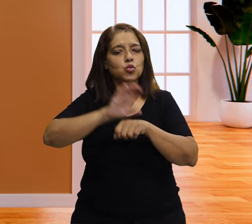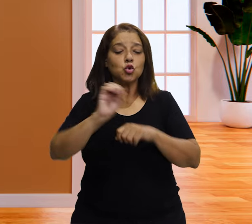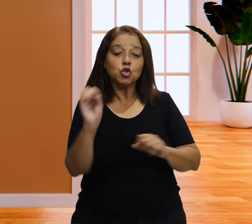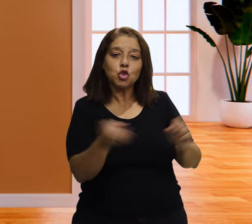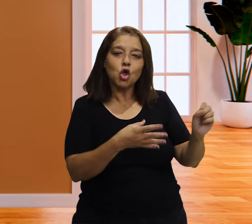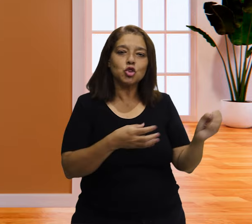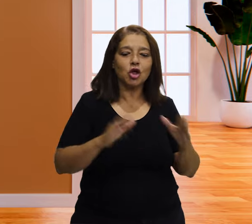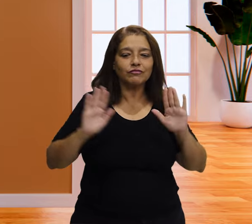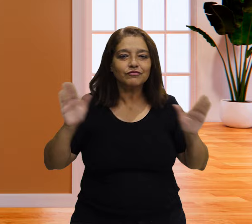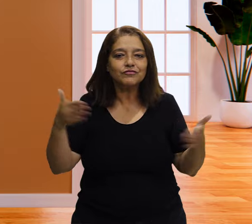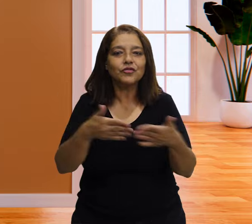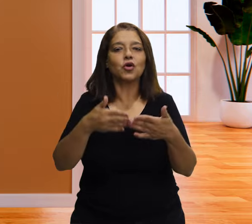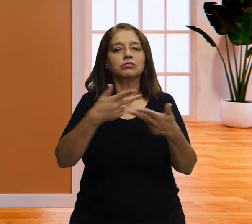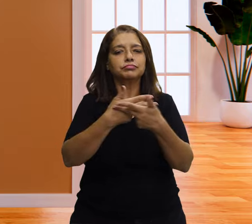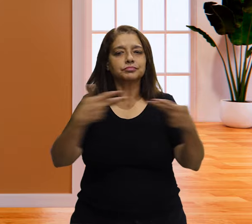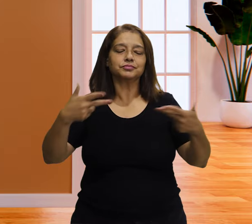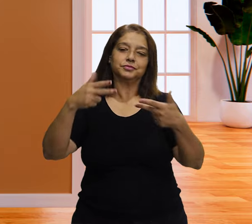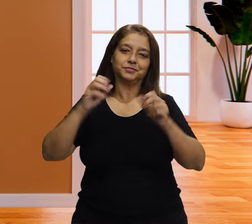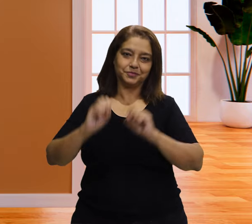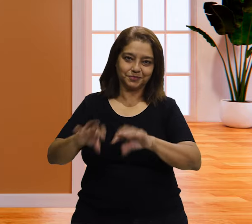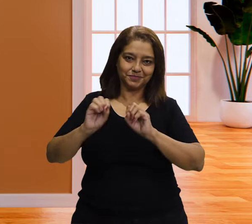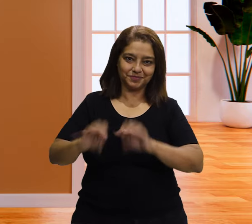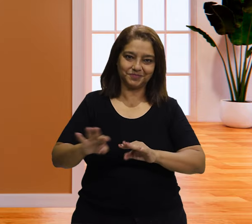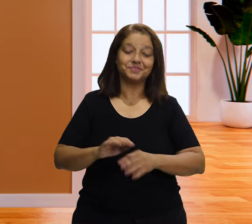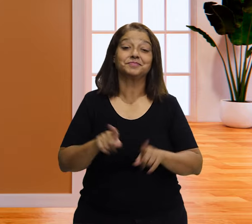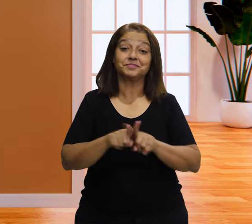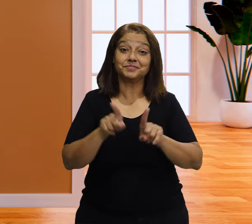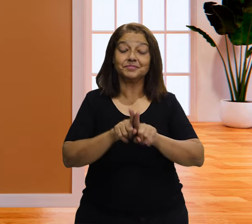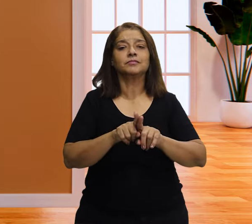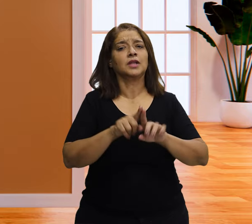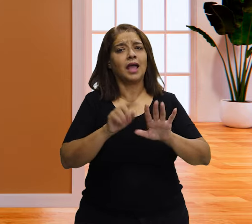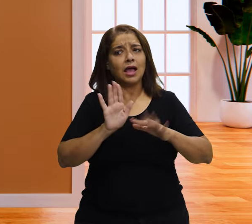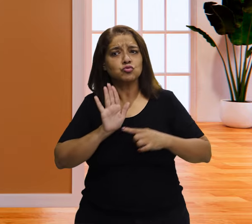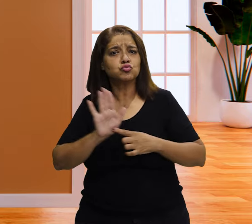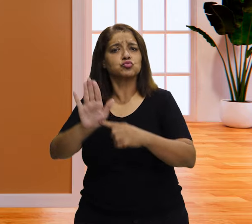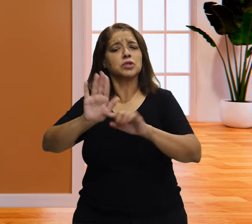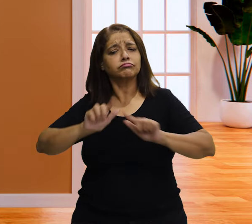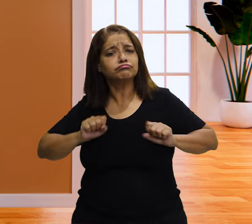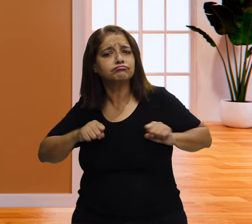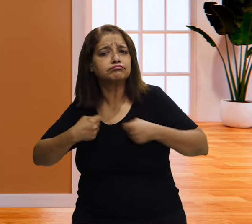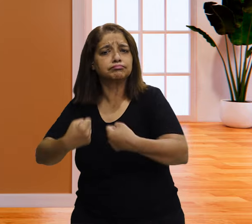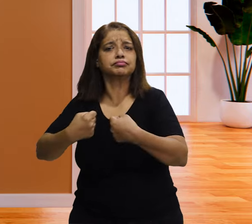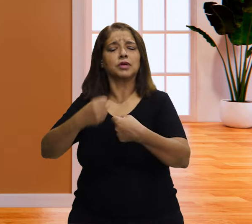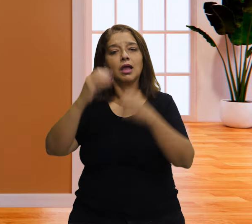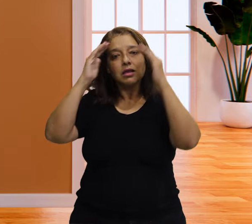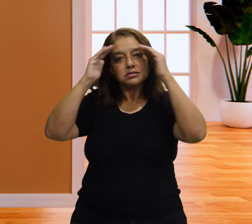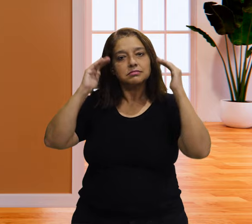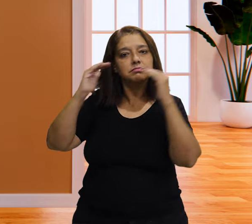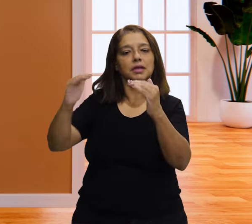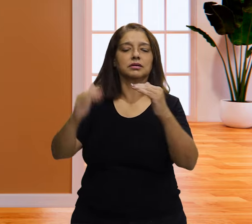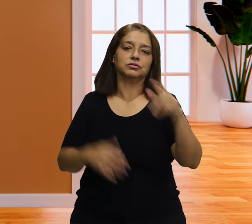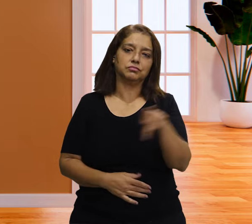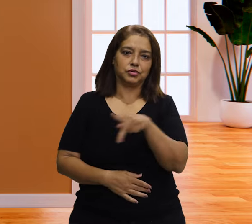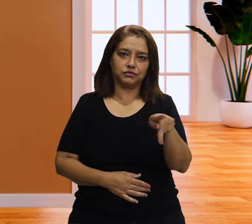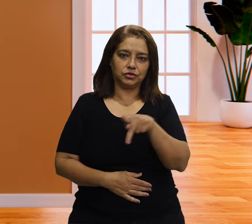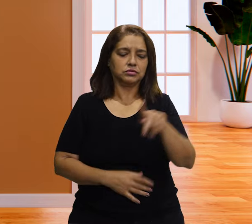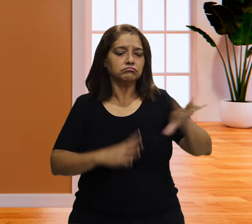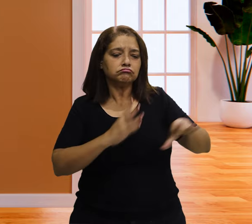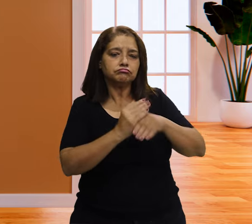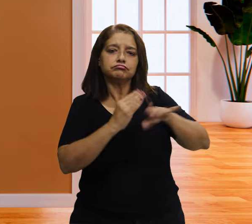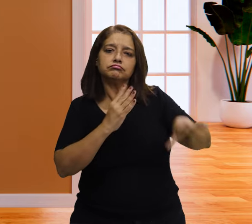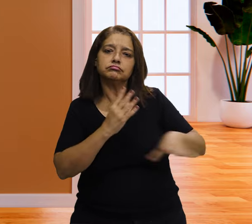às demandas educacionais. Defender o respeito ao educador, implementando campanhas